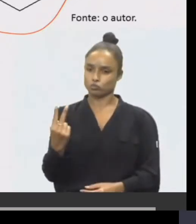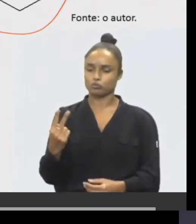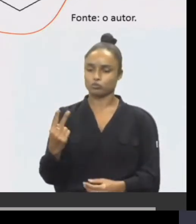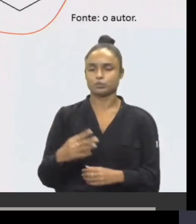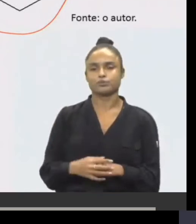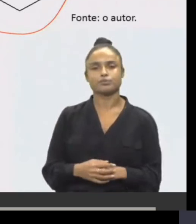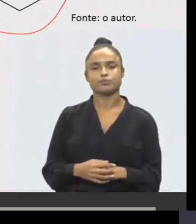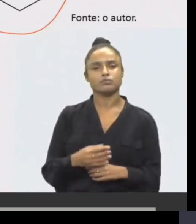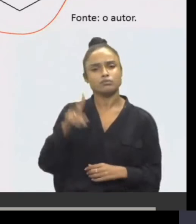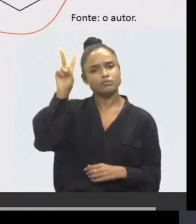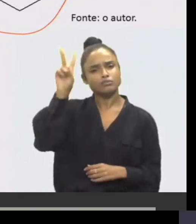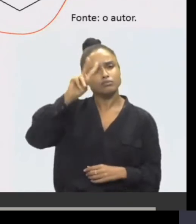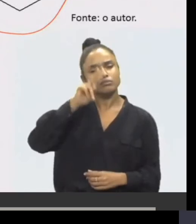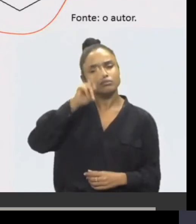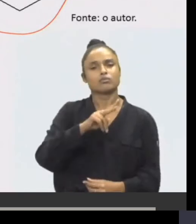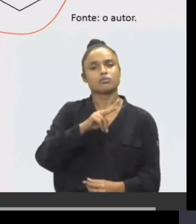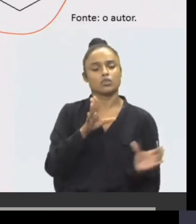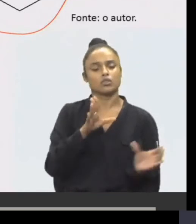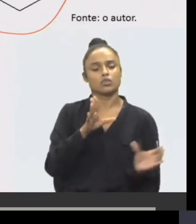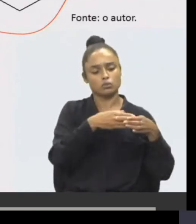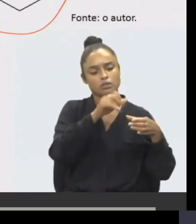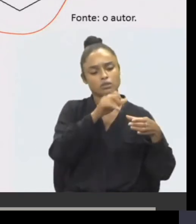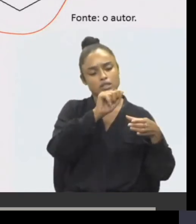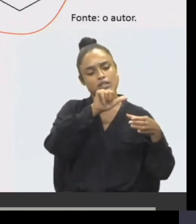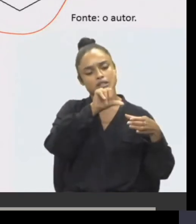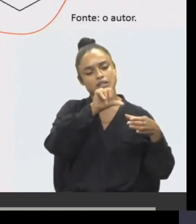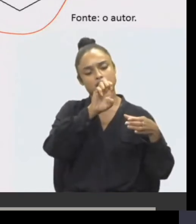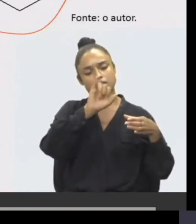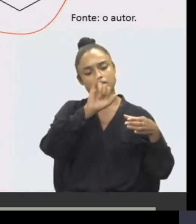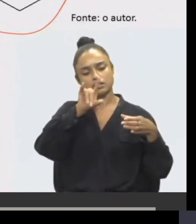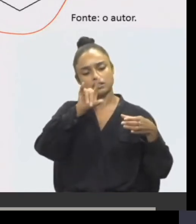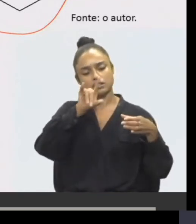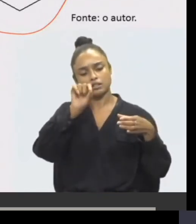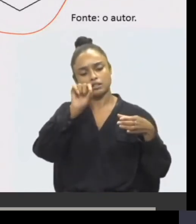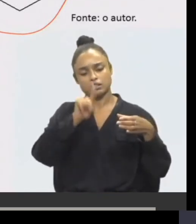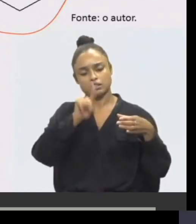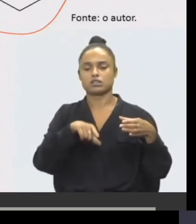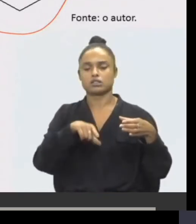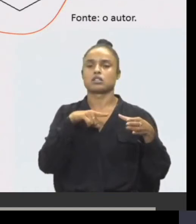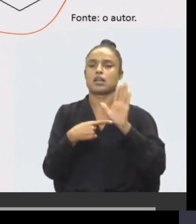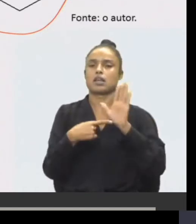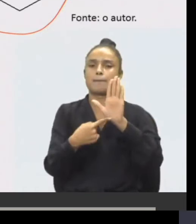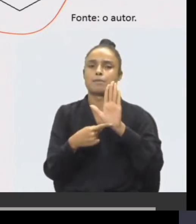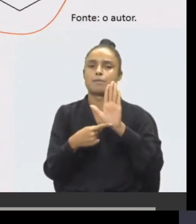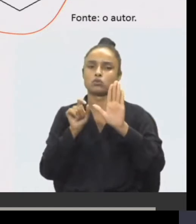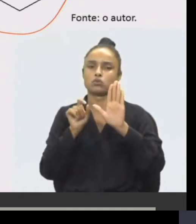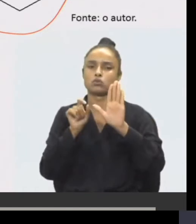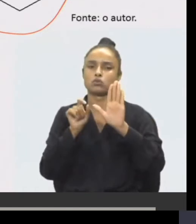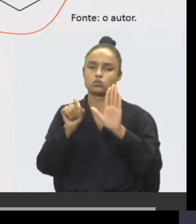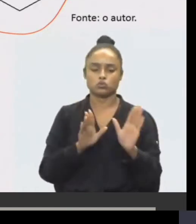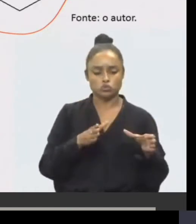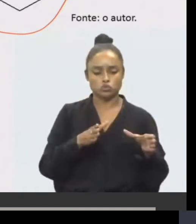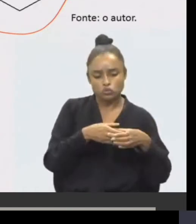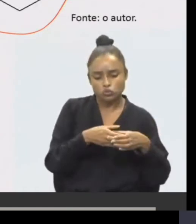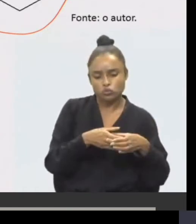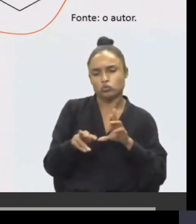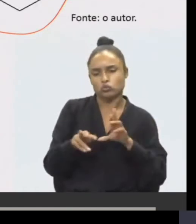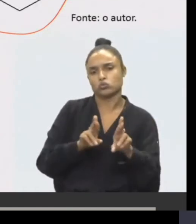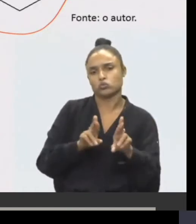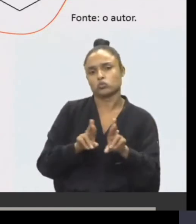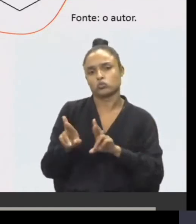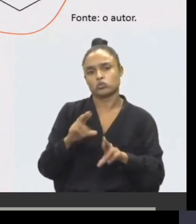só lembrando o grupamento aldeído, então o aldeído ele apresenta então um grupamento que